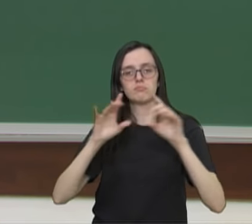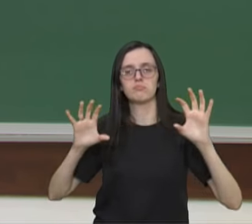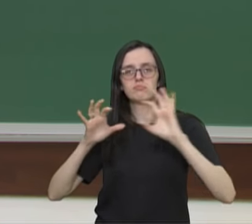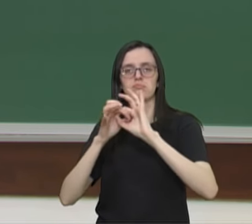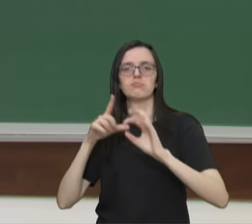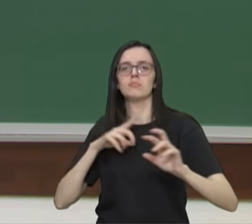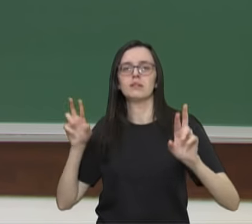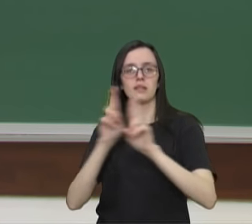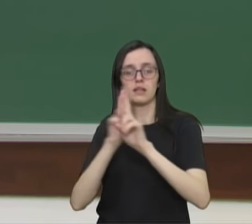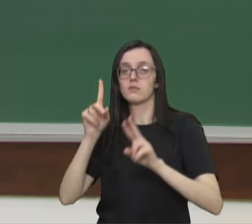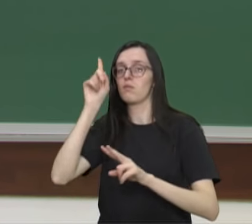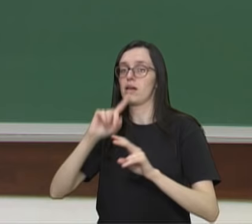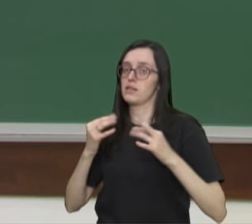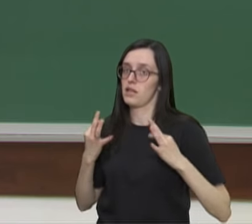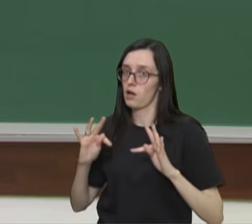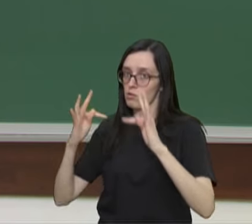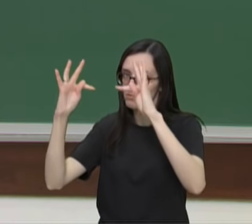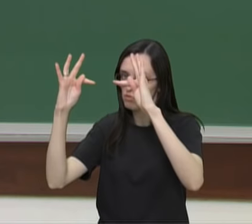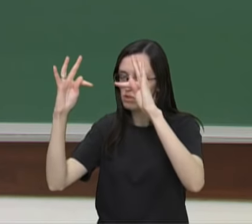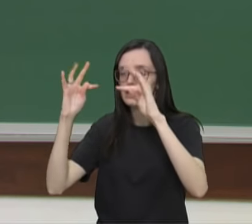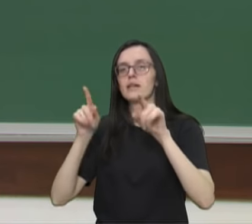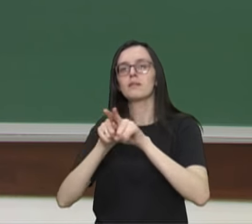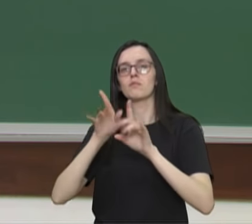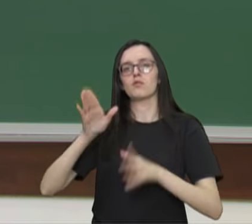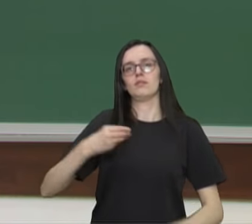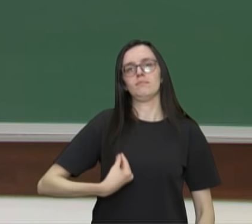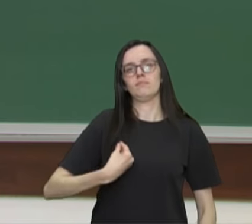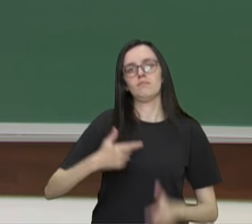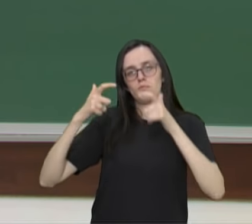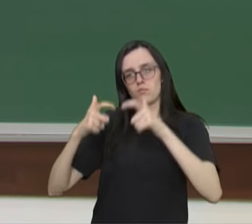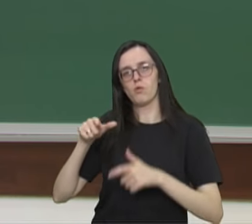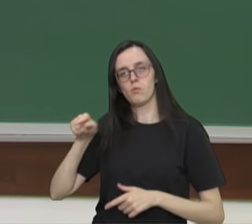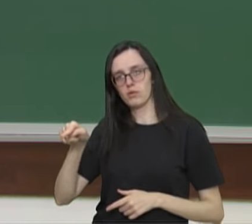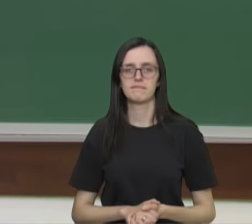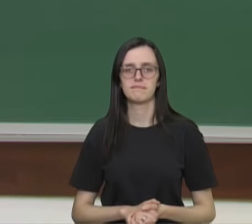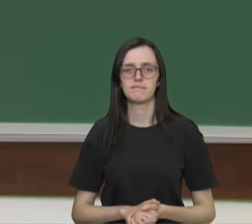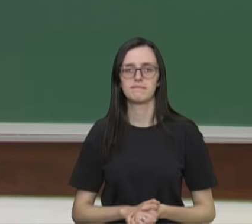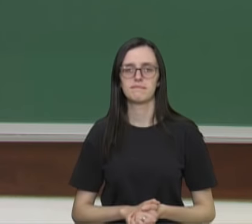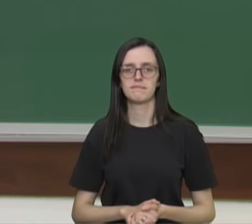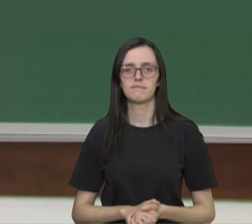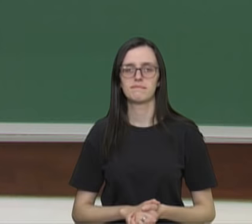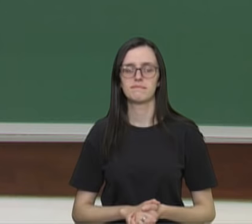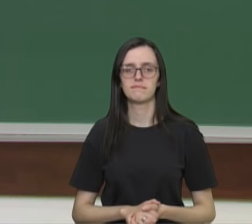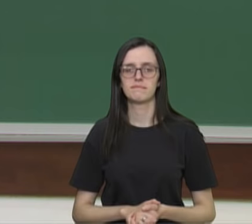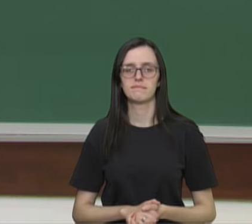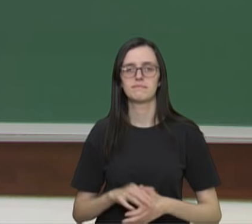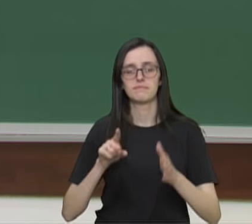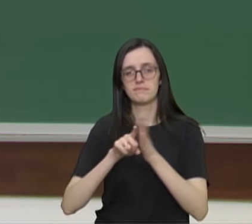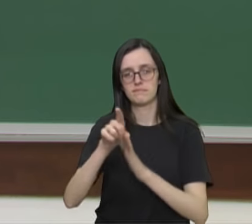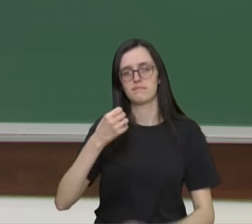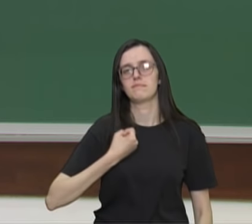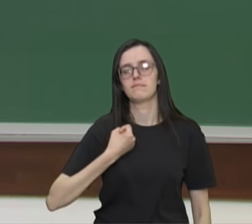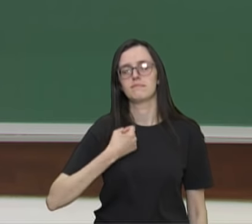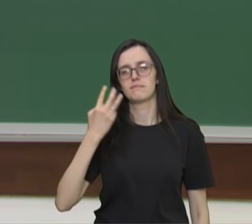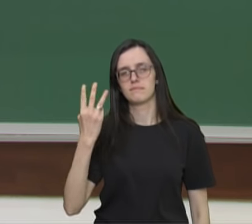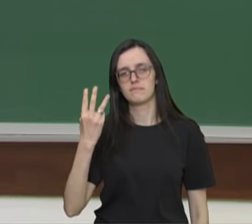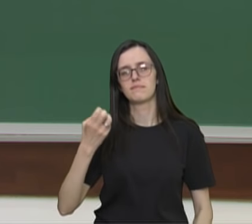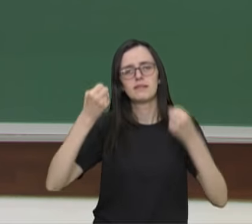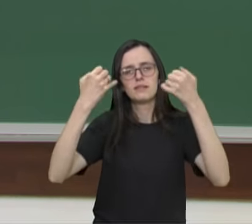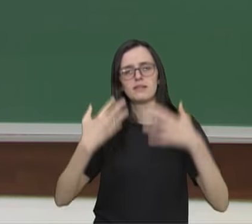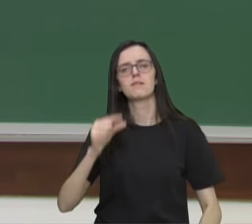também as questões tecnológicas existentes nesses espaços tá ok questão três explique o que